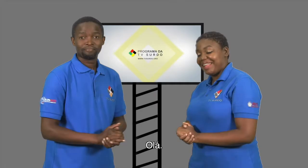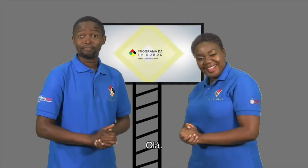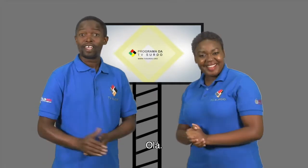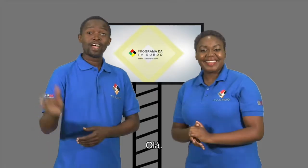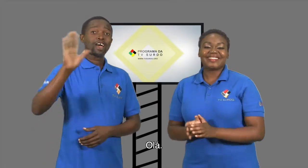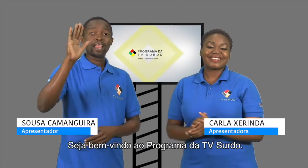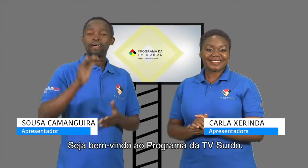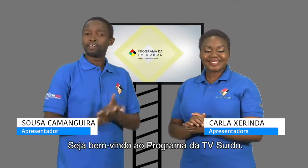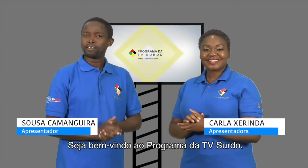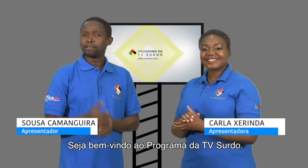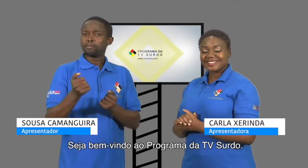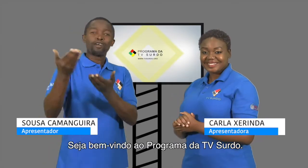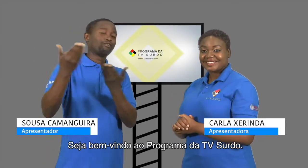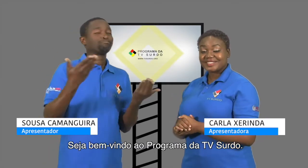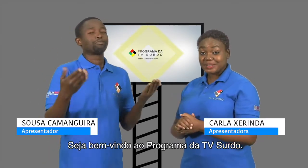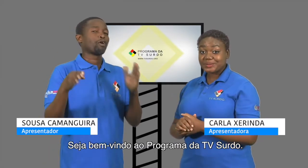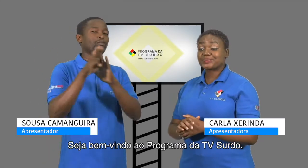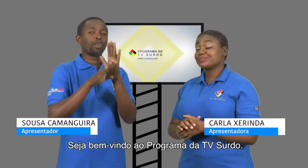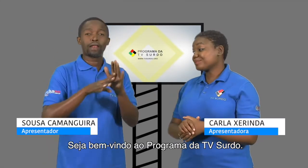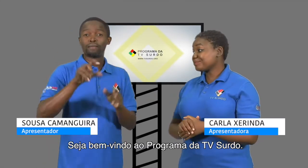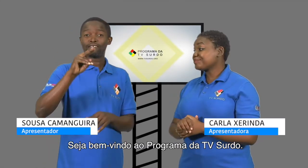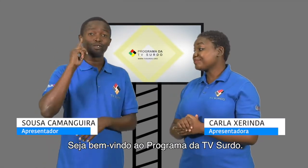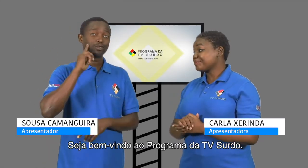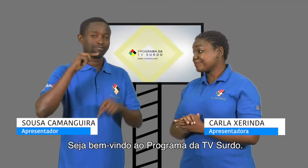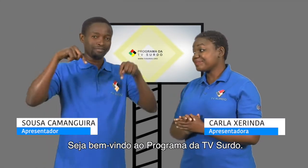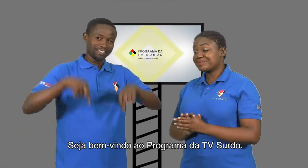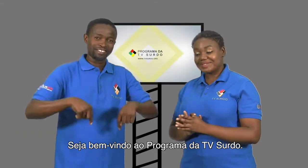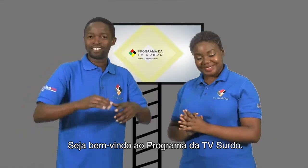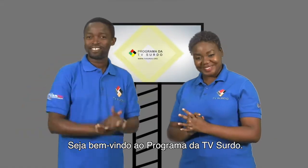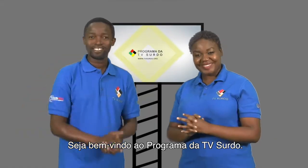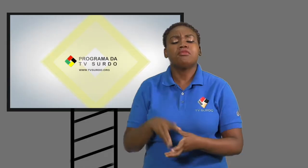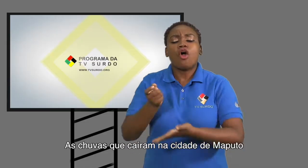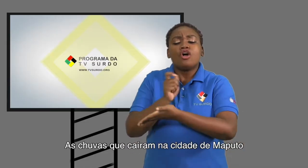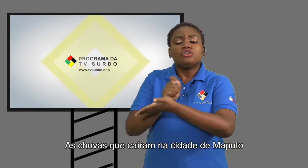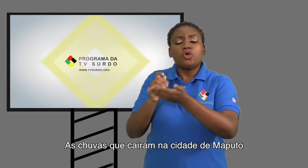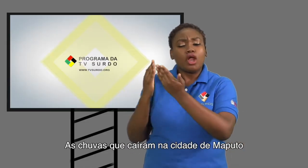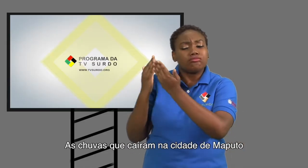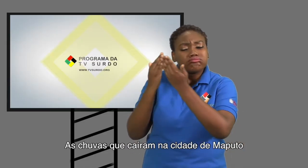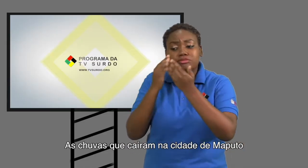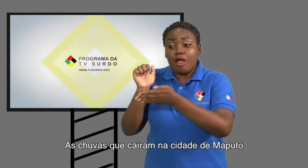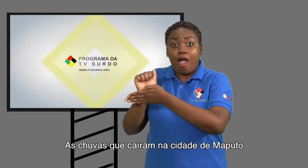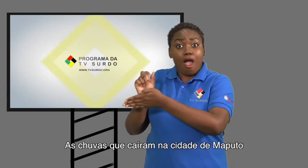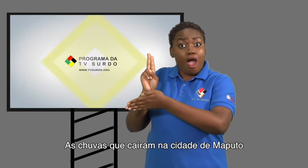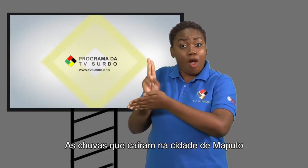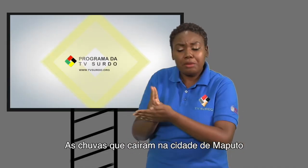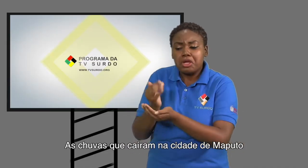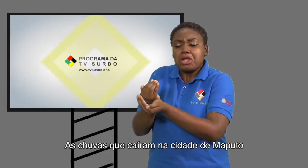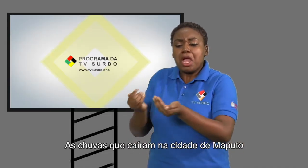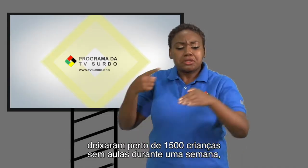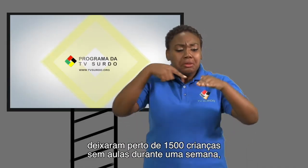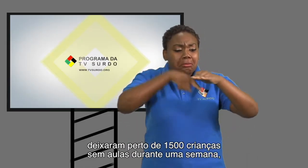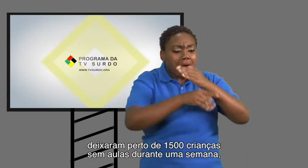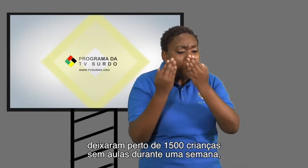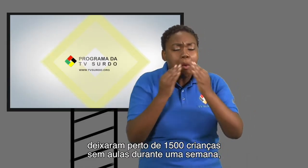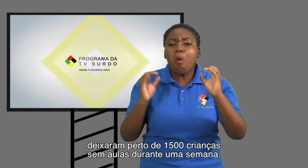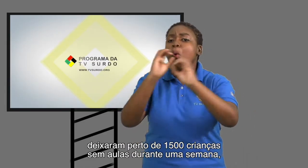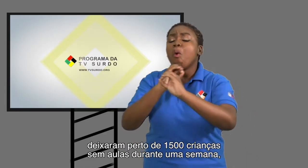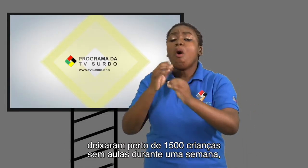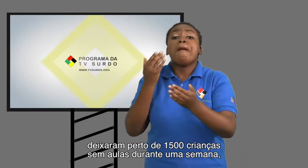Olá, seja bem-vindo ao programa da TV Surdo. As chuvas que caíram na cidade de Maputo